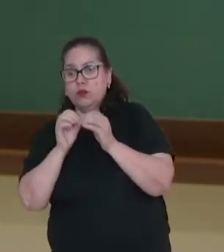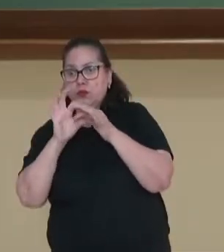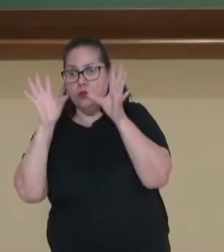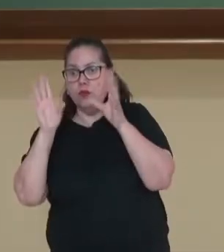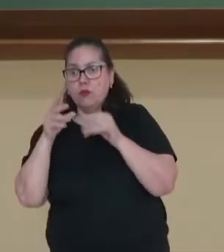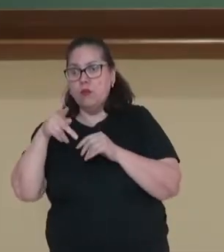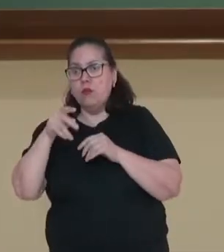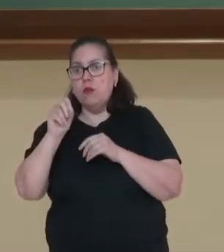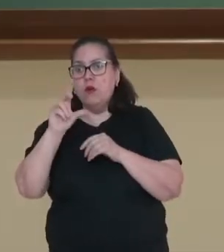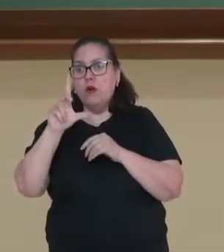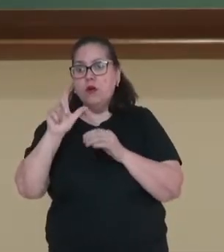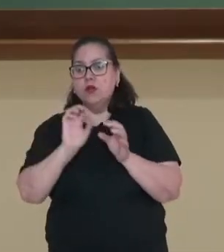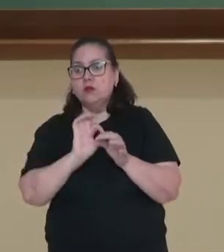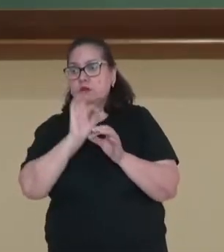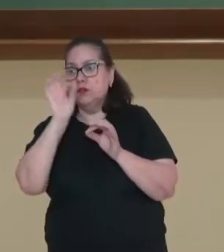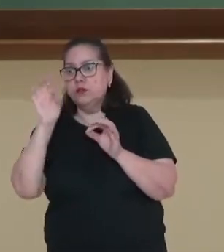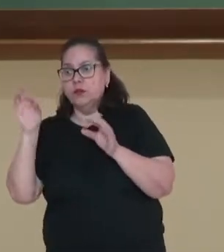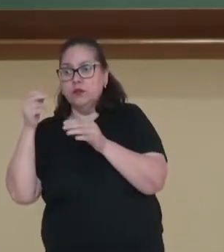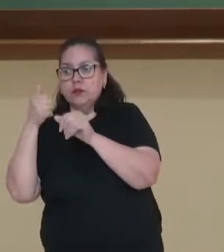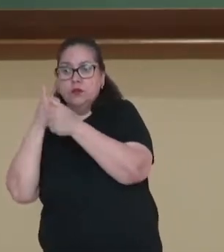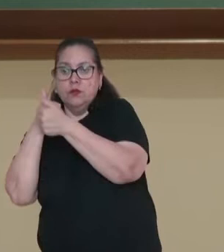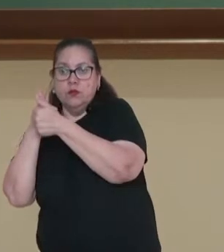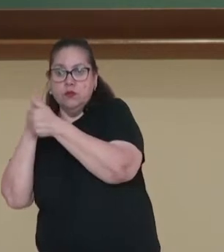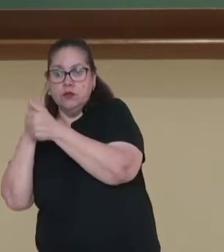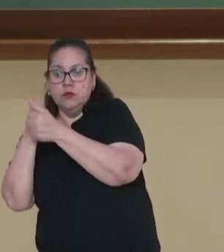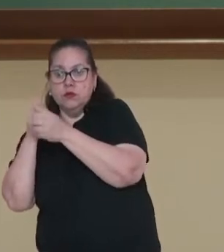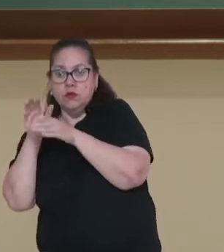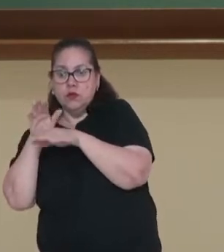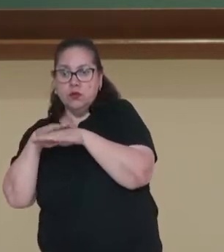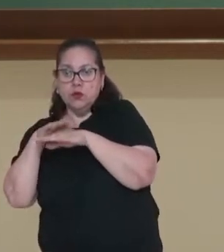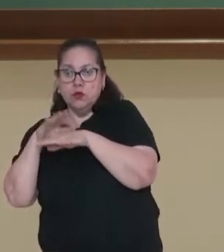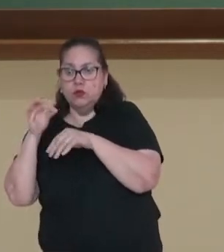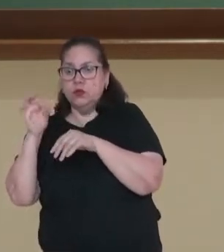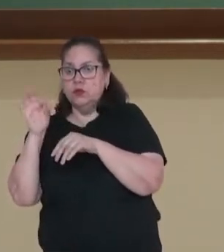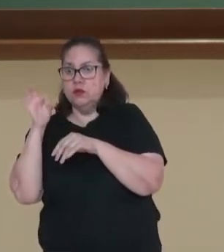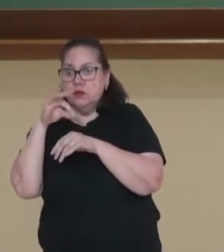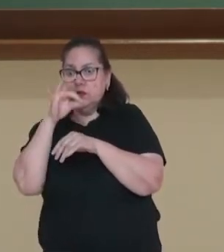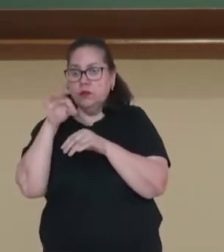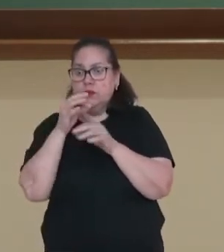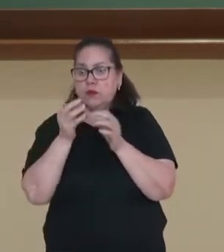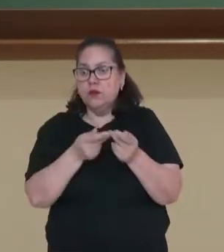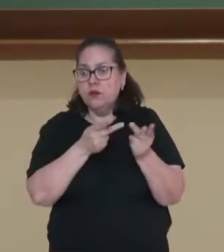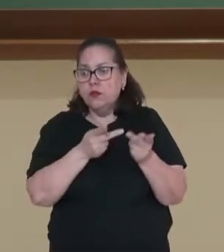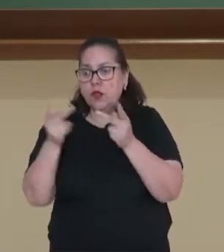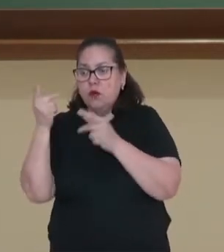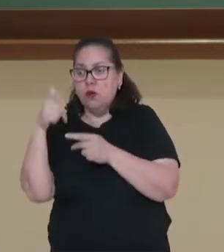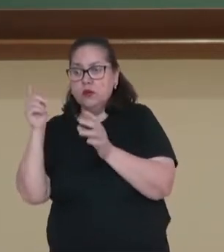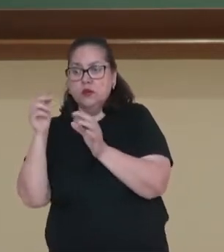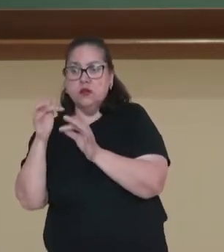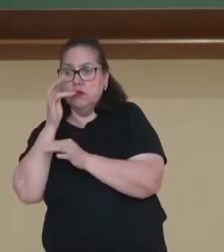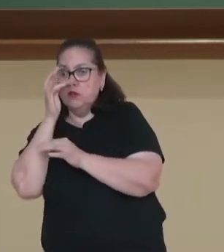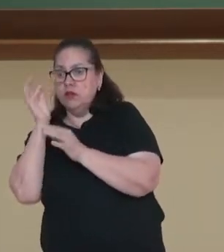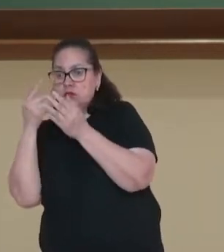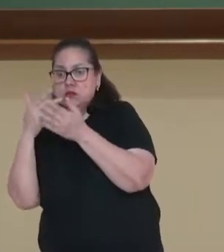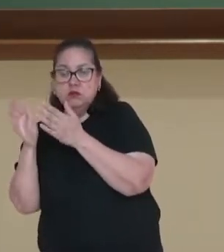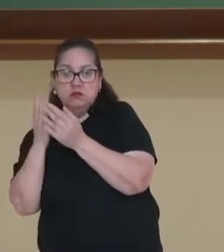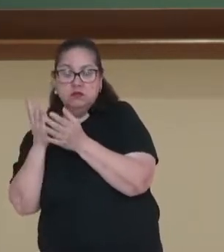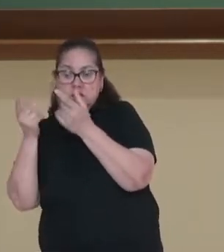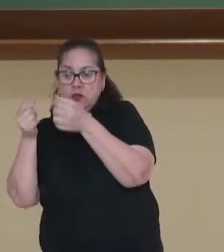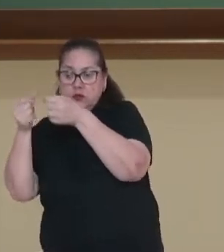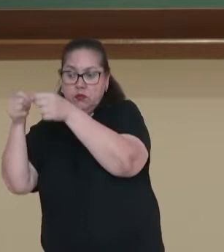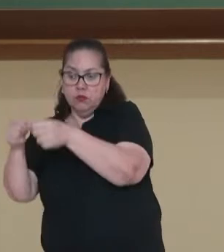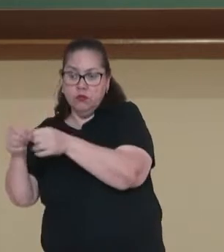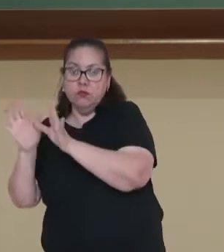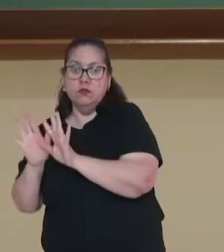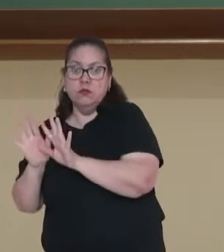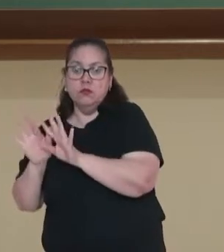de pólen. Esse grão de pólen vai encostar, né? Vai grudar no corpinho do animal. Quando ele for visitar uma outra planta, sem querer querendo, ele vai encostar